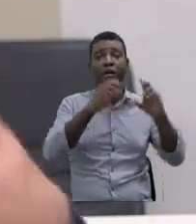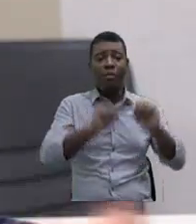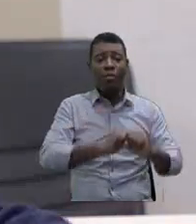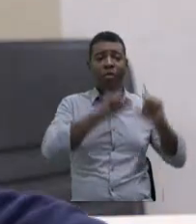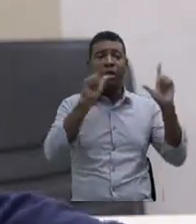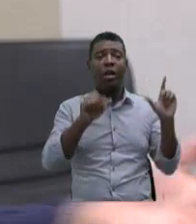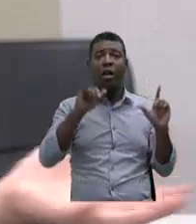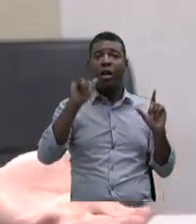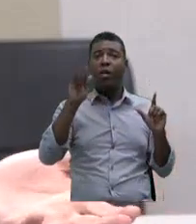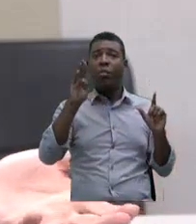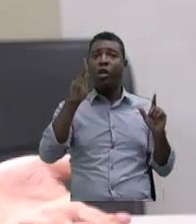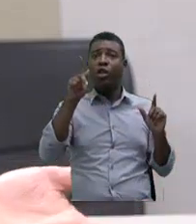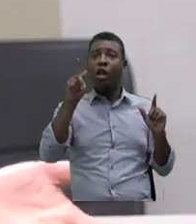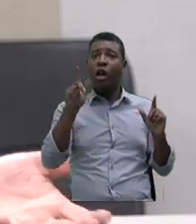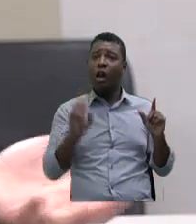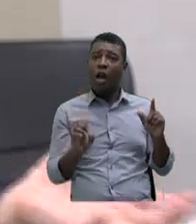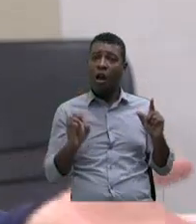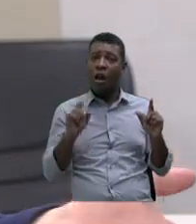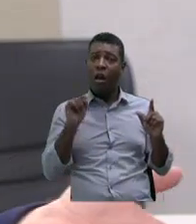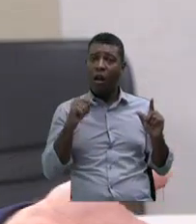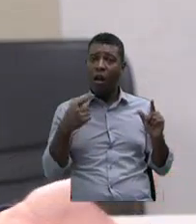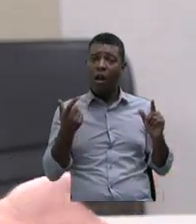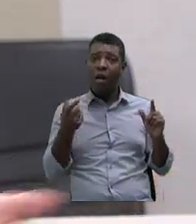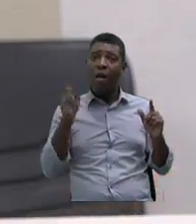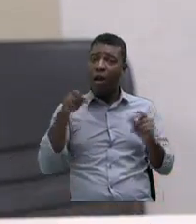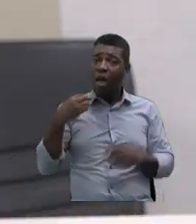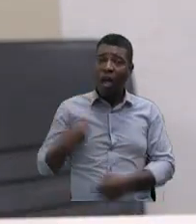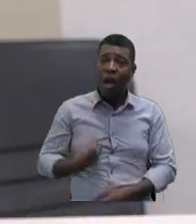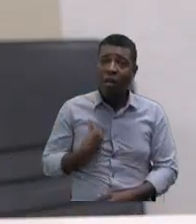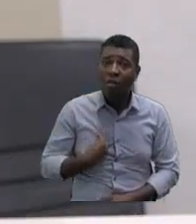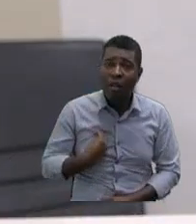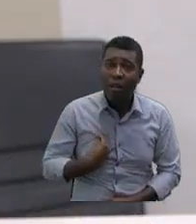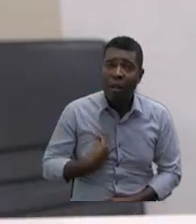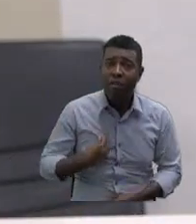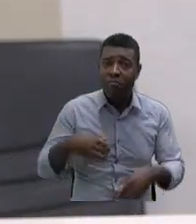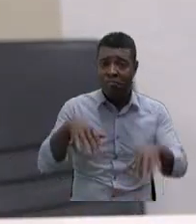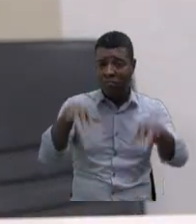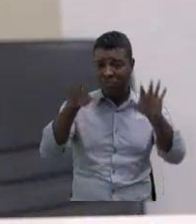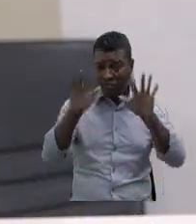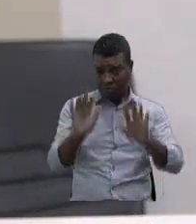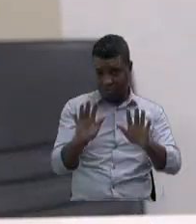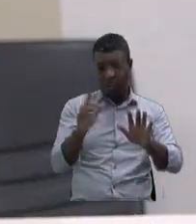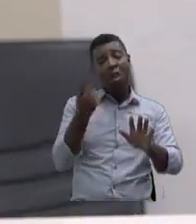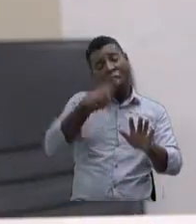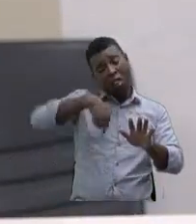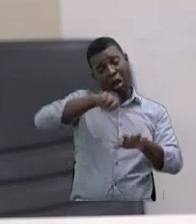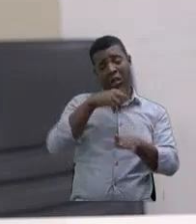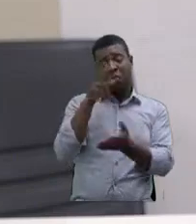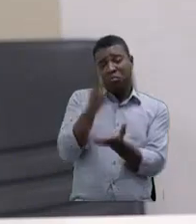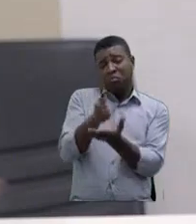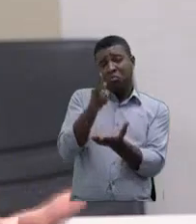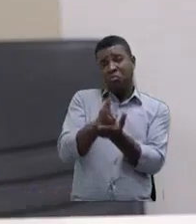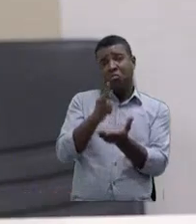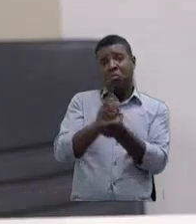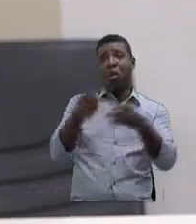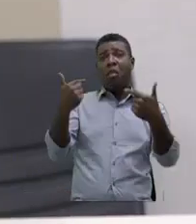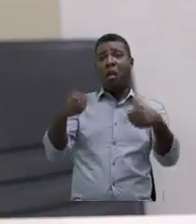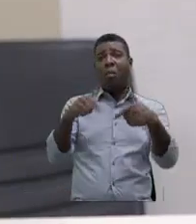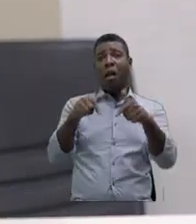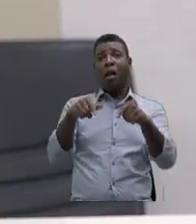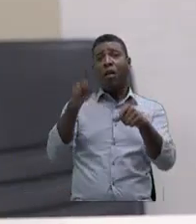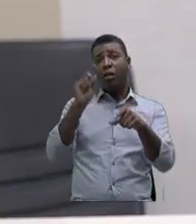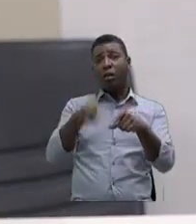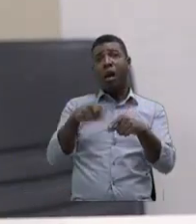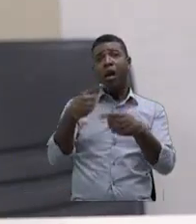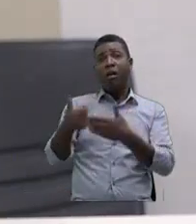ruim, fazer o quê? Isso é a vida, mas nós vamos seguir firmes trabalhando, que é o papel de servidor público,